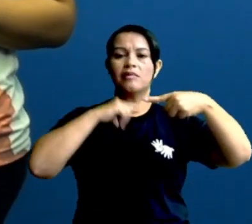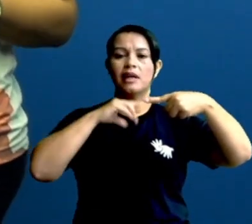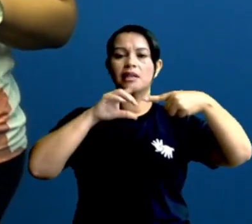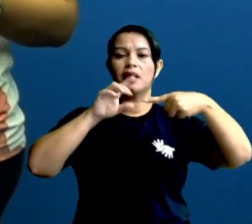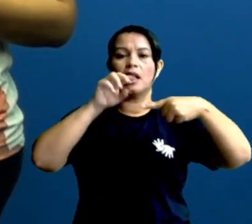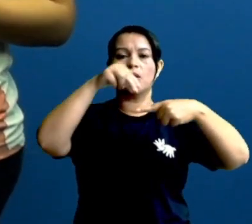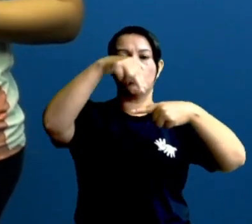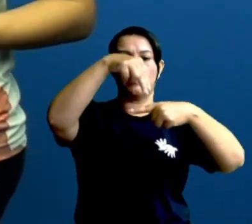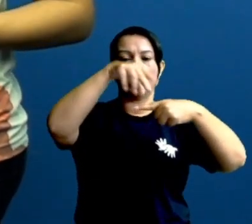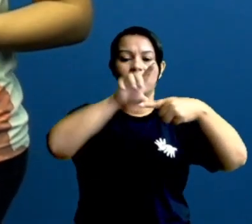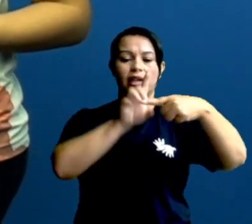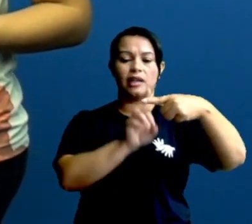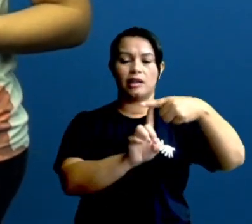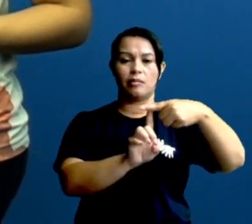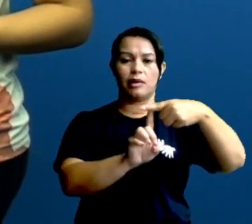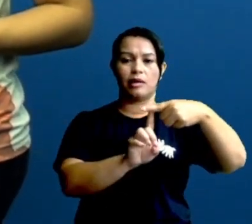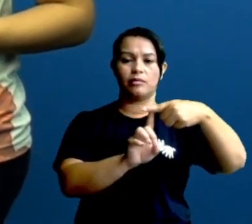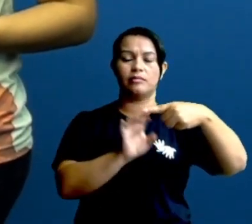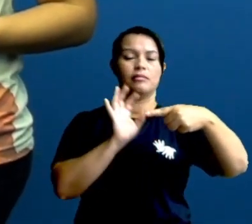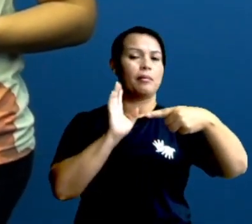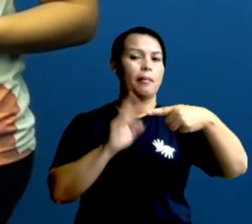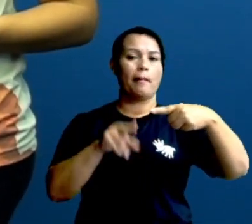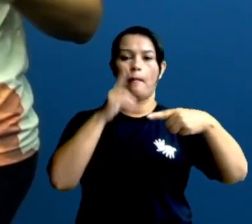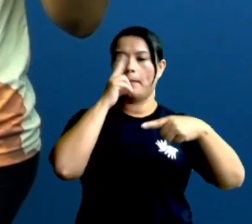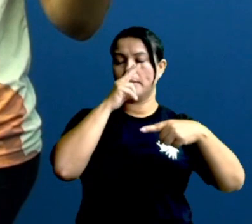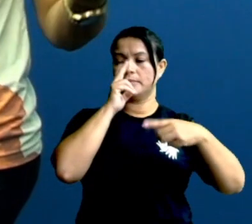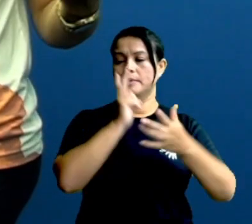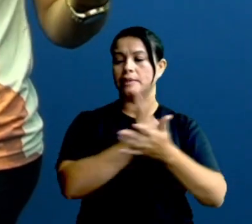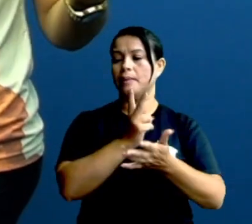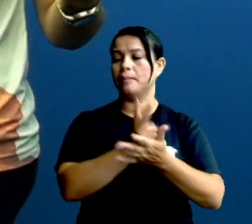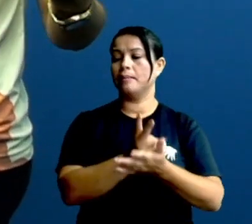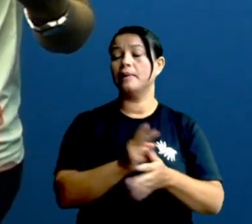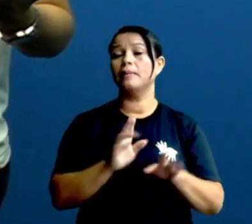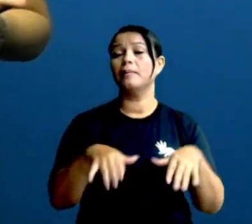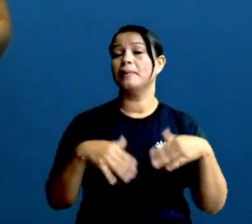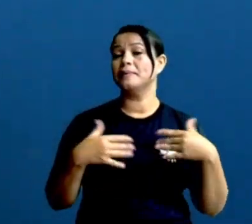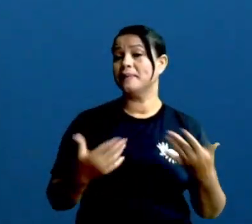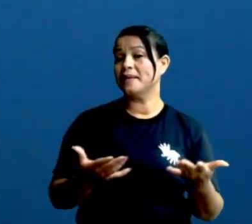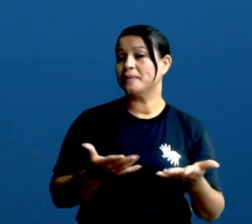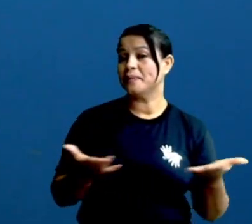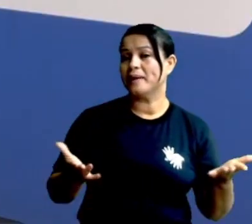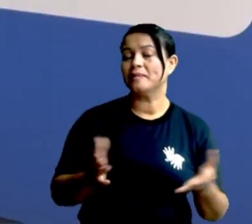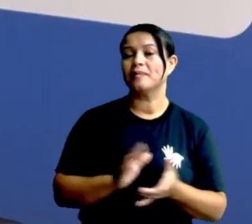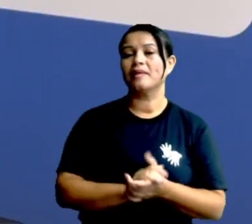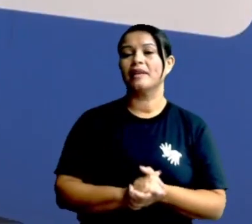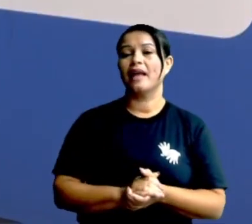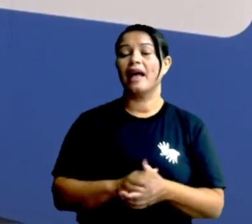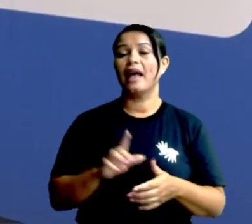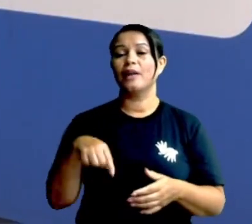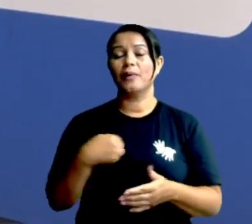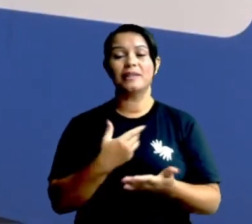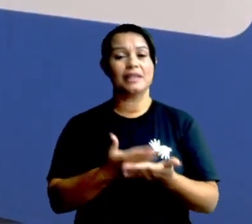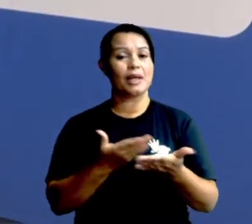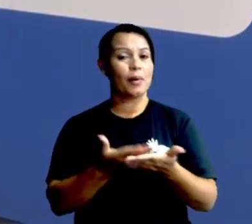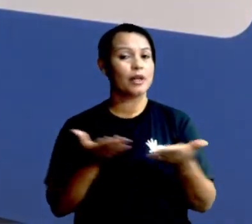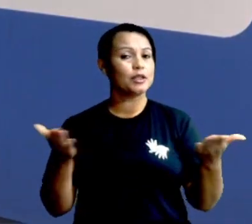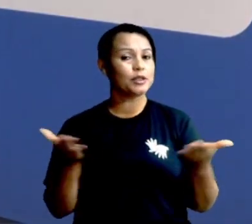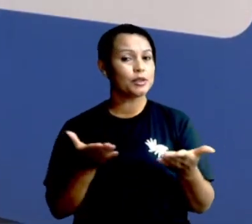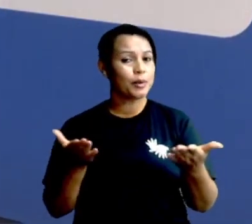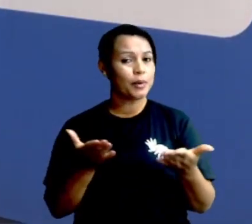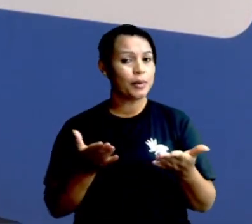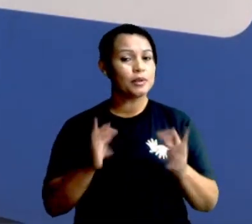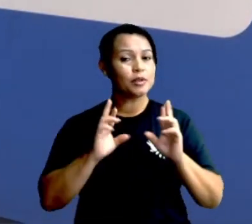também vai ser do nosso denominador, não é isso? Pois bem, turma, essa foi a nossa aula de